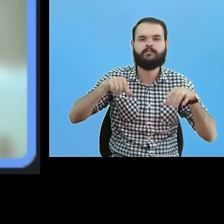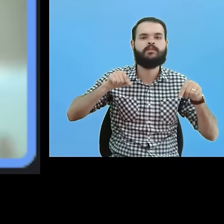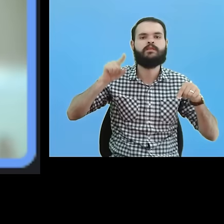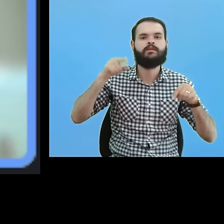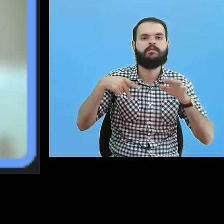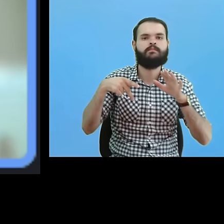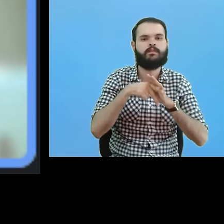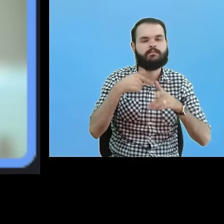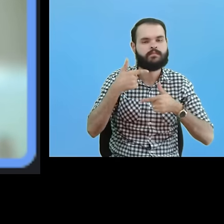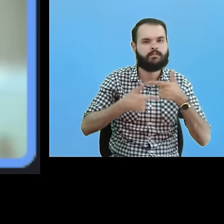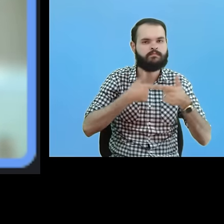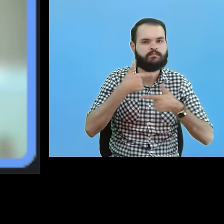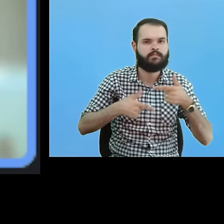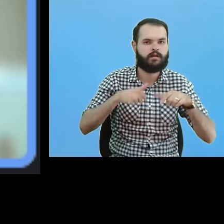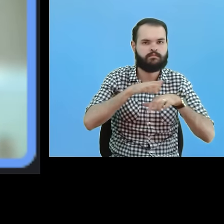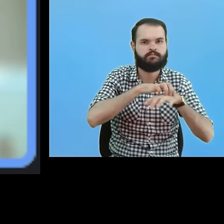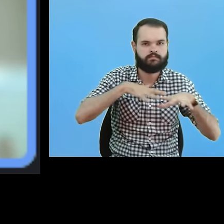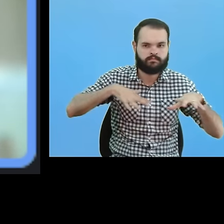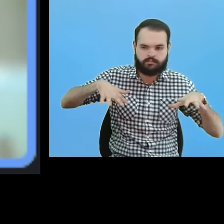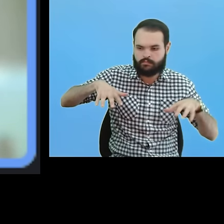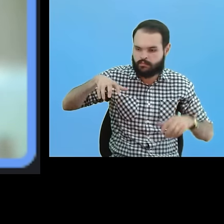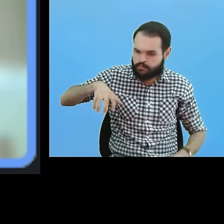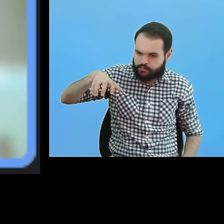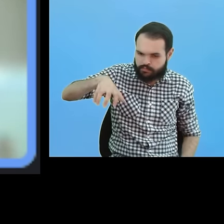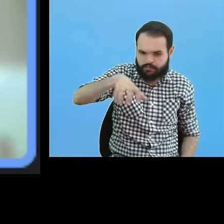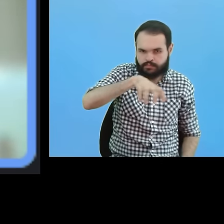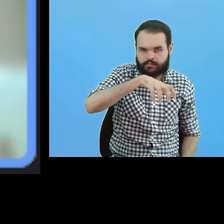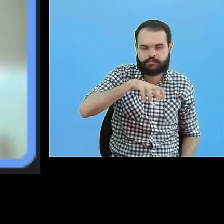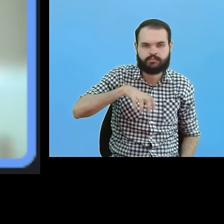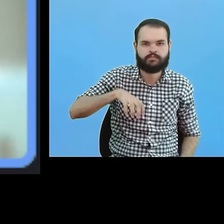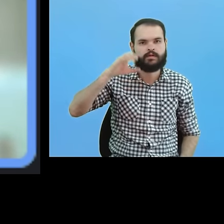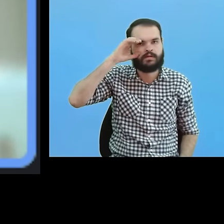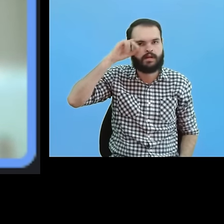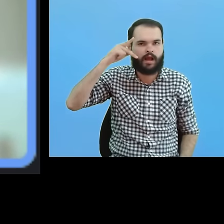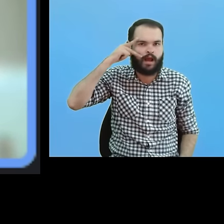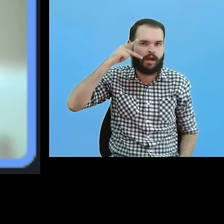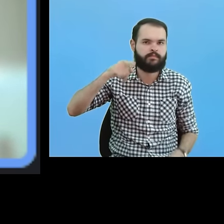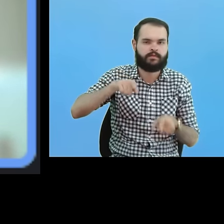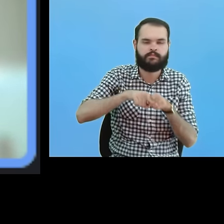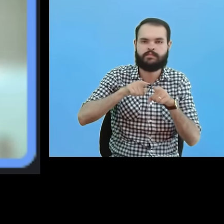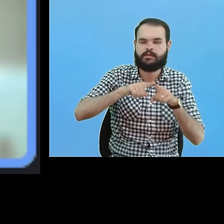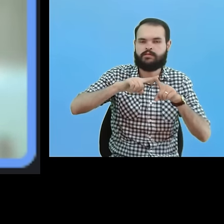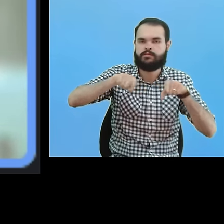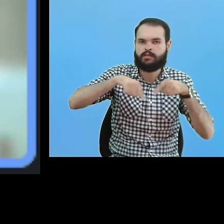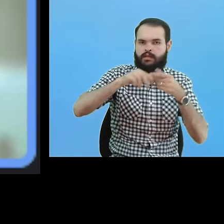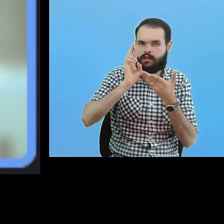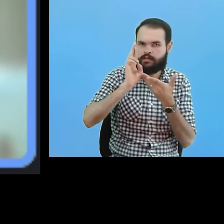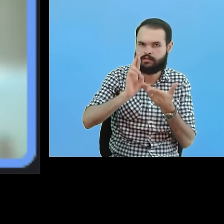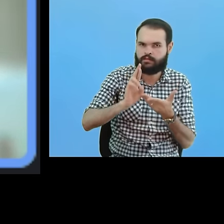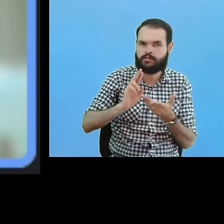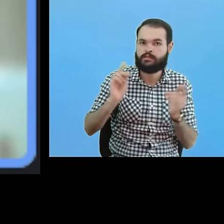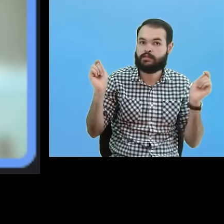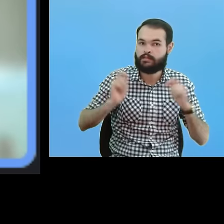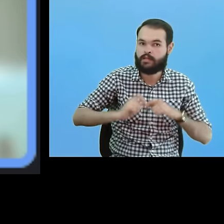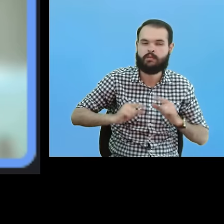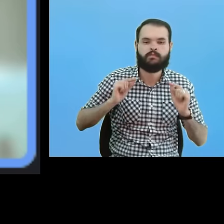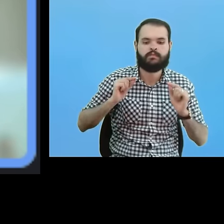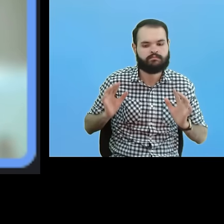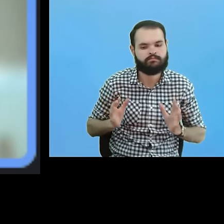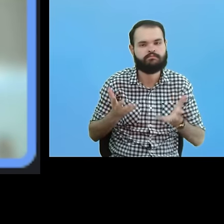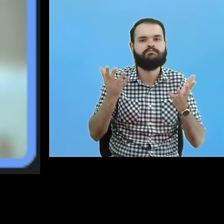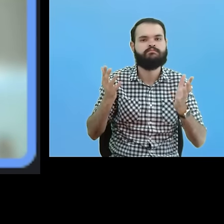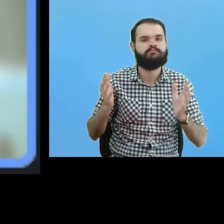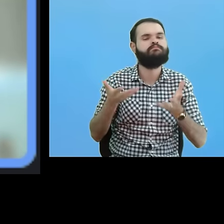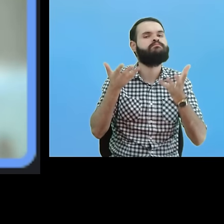realiza, né, nos centros de atendimento, nos CAPs, né, e nas salas de recurso, reverberam, ou seja, eles